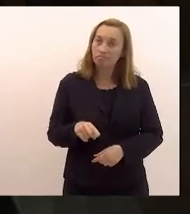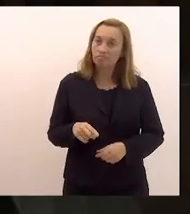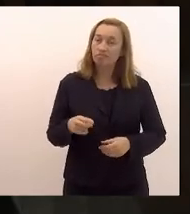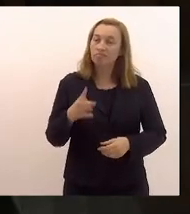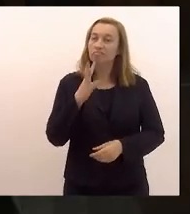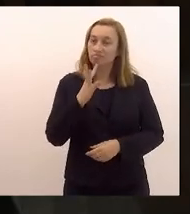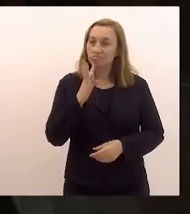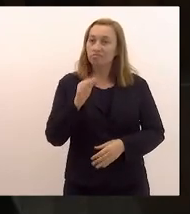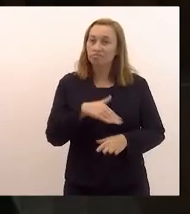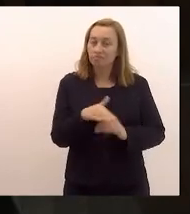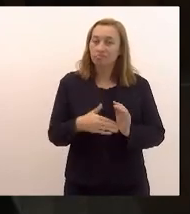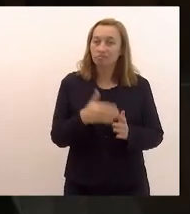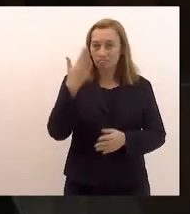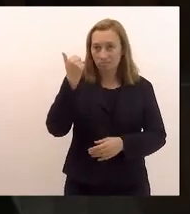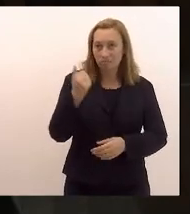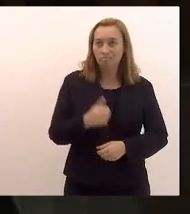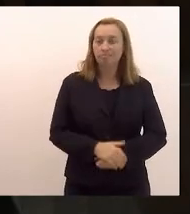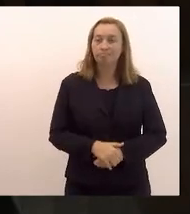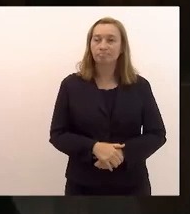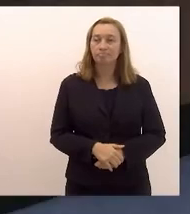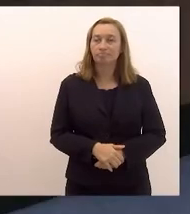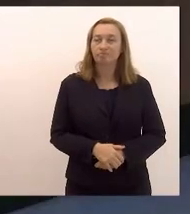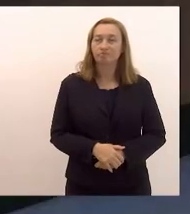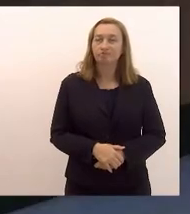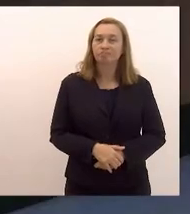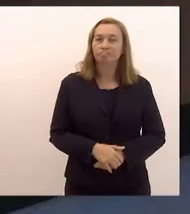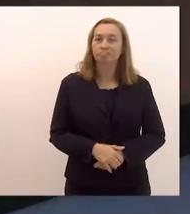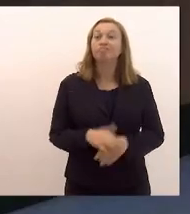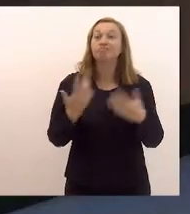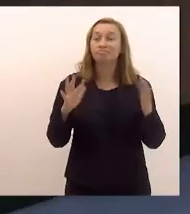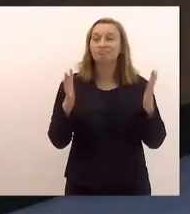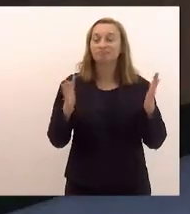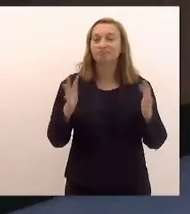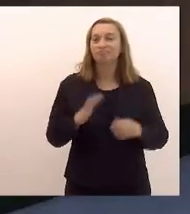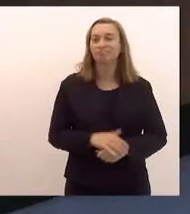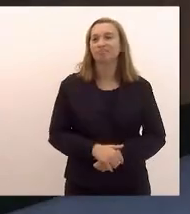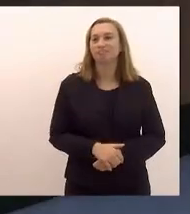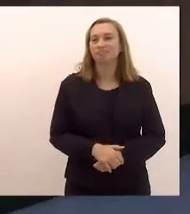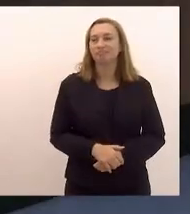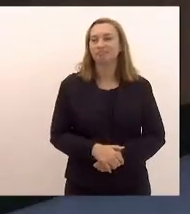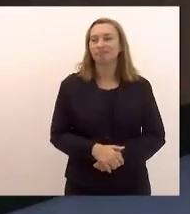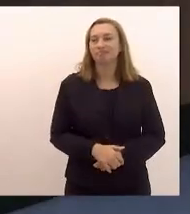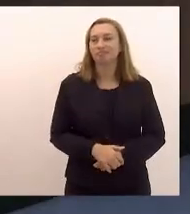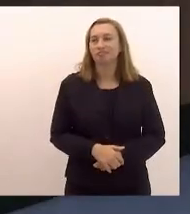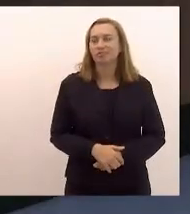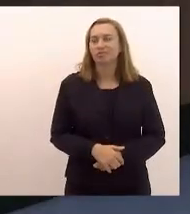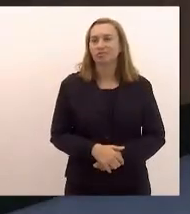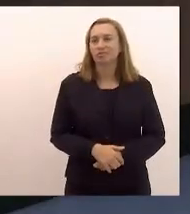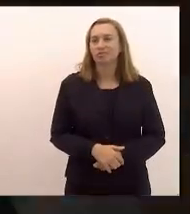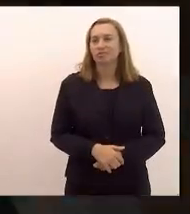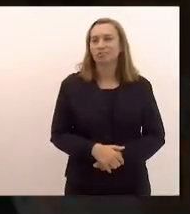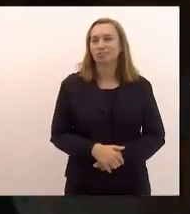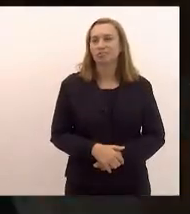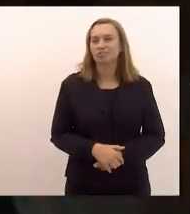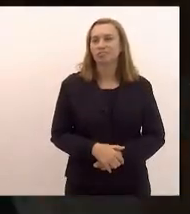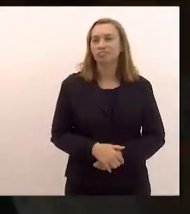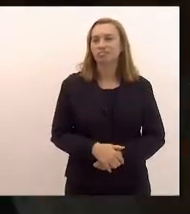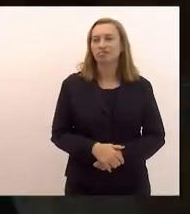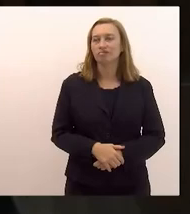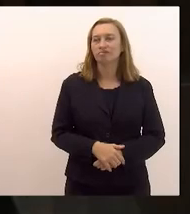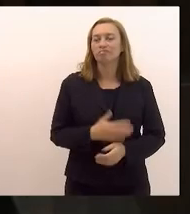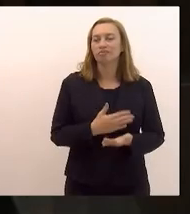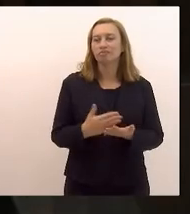fazer esse reconhecimento para que todo mundo saiba E aí é isso isso